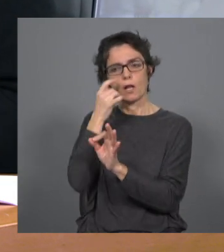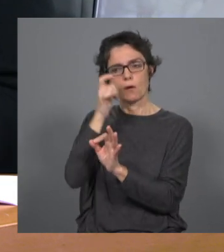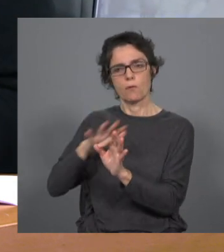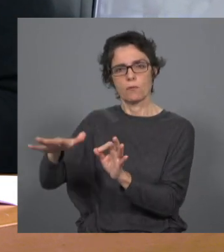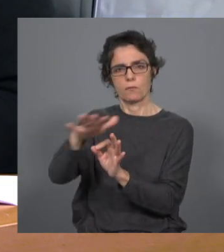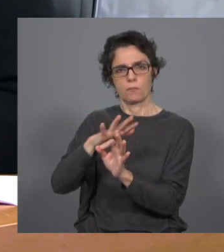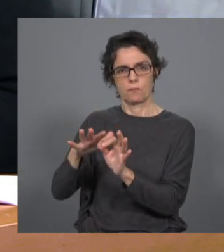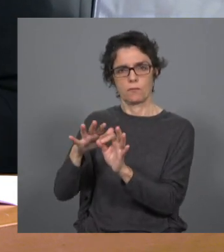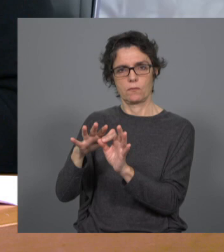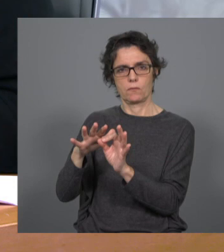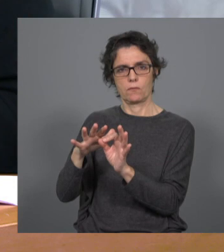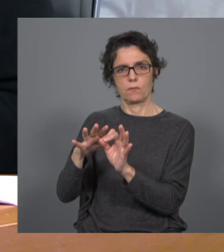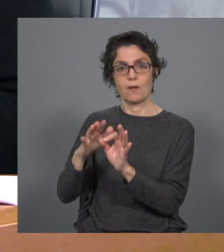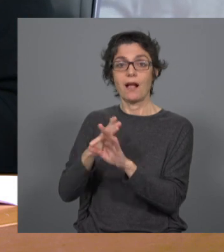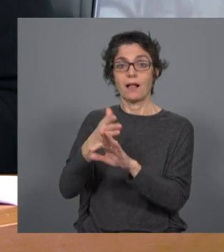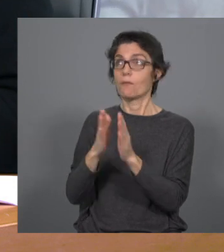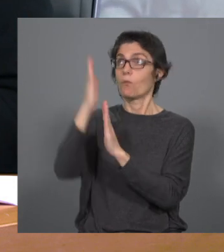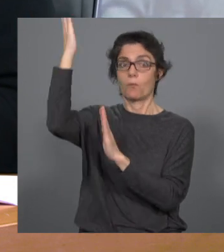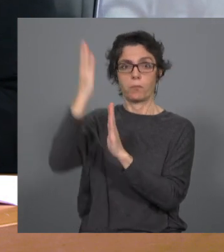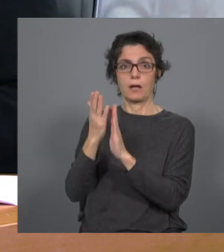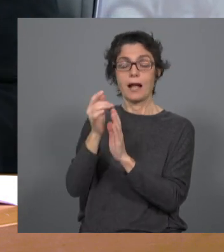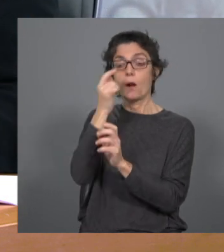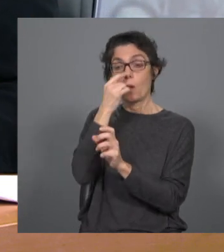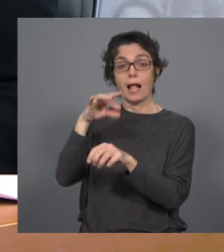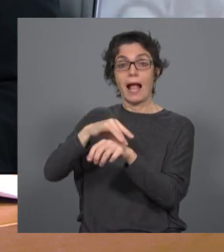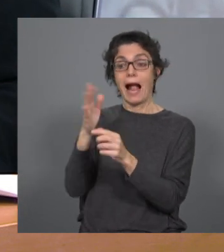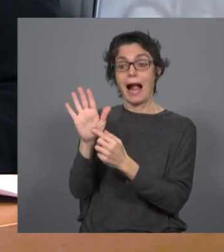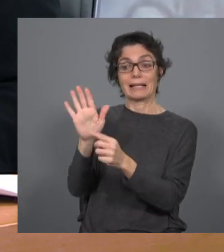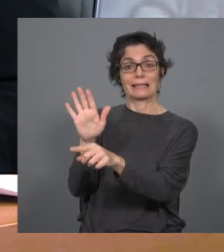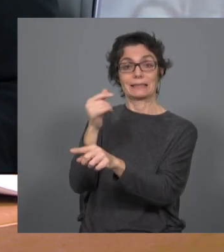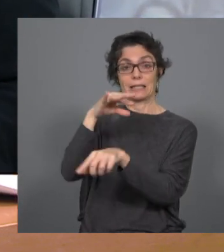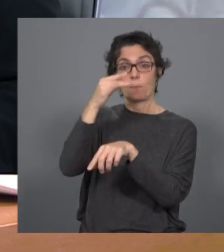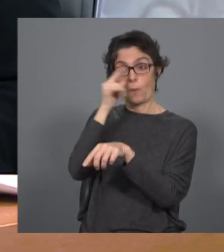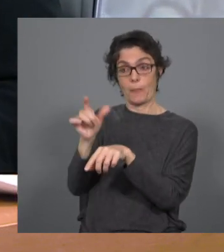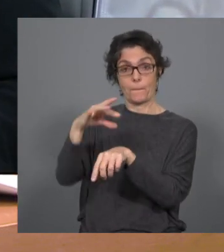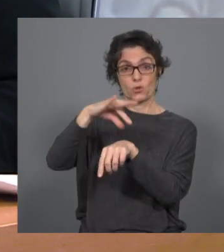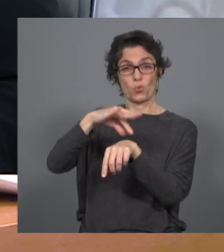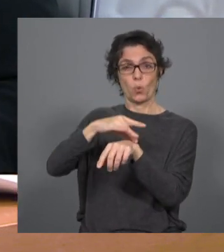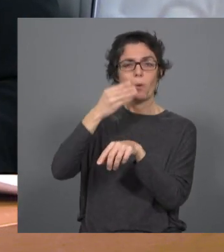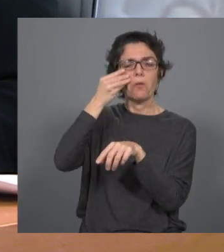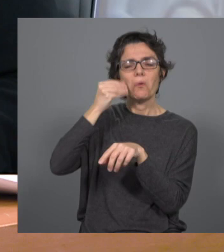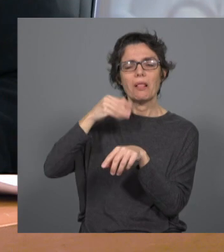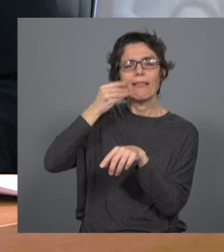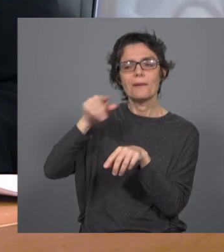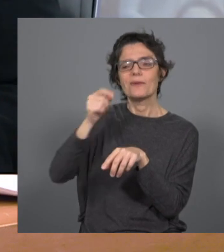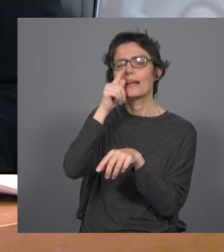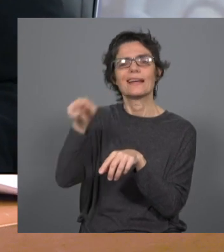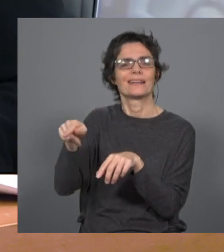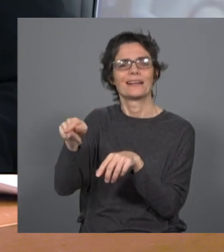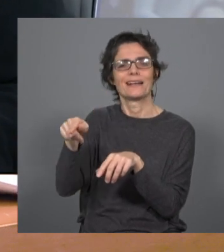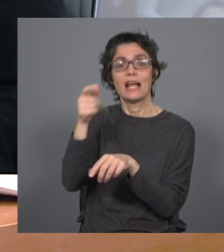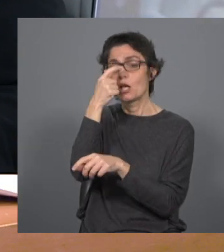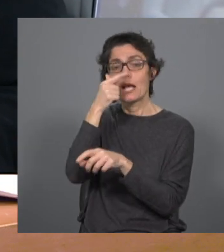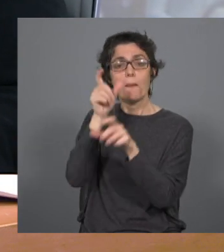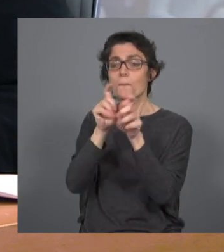Precisamente esta humanidade personificada naquele leproso, que se abeira dele, na pessoa com fé, com humildade, superando todos os